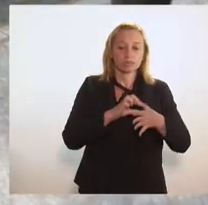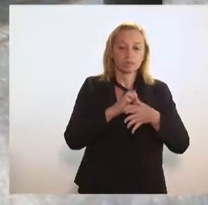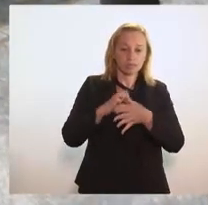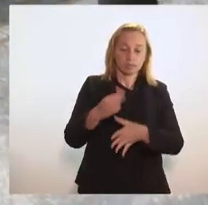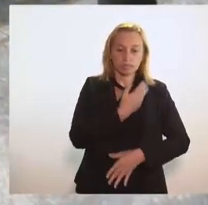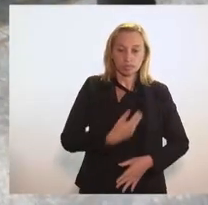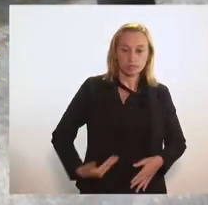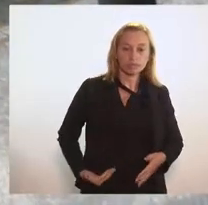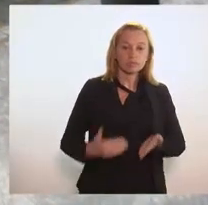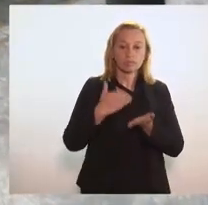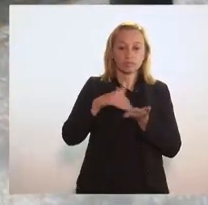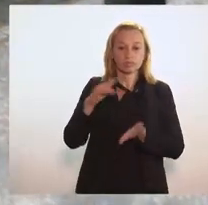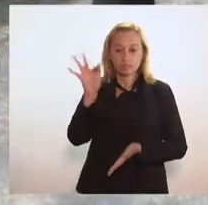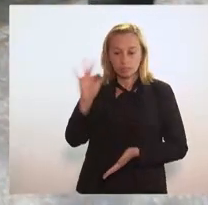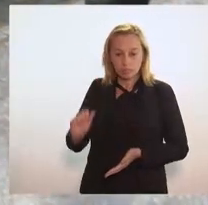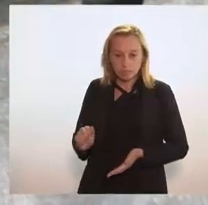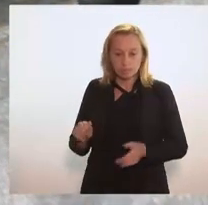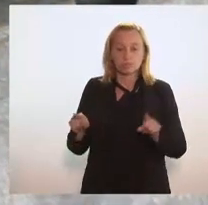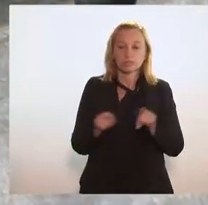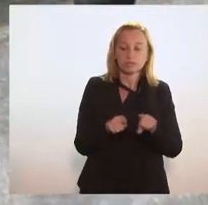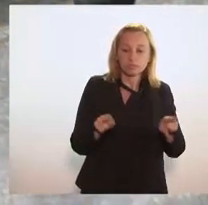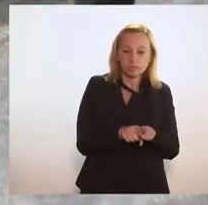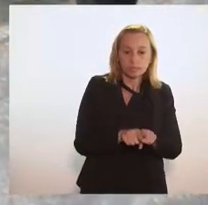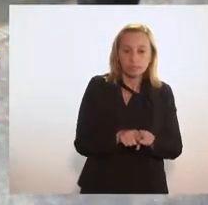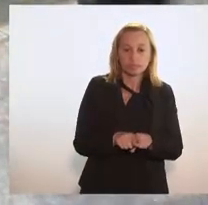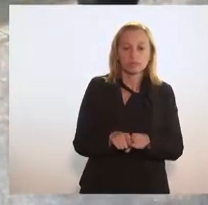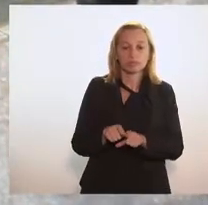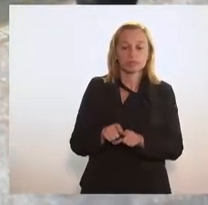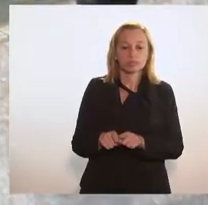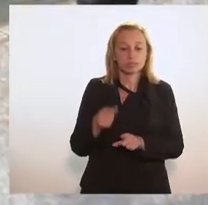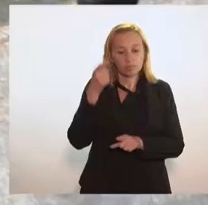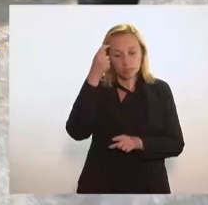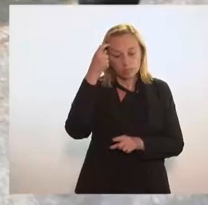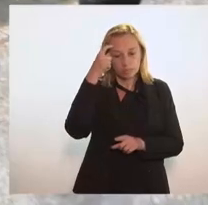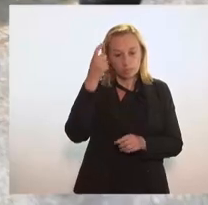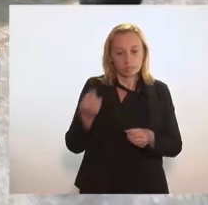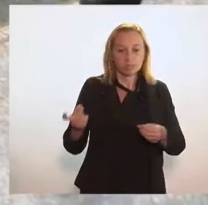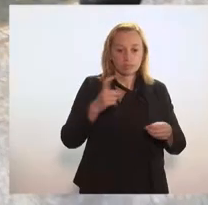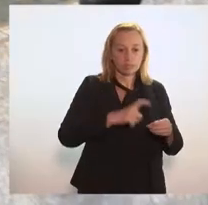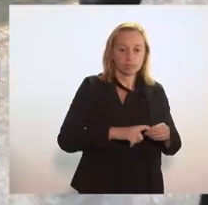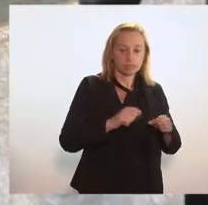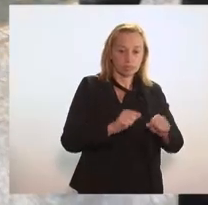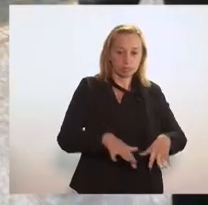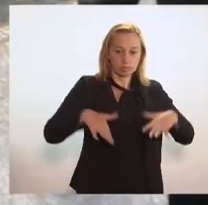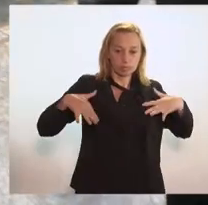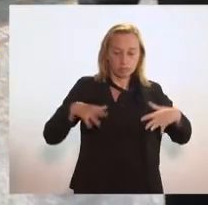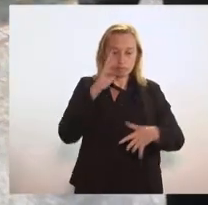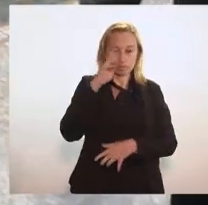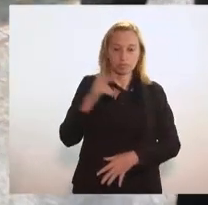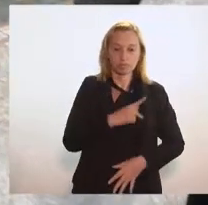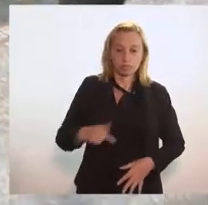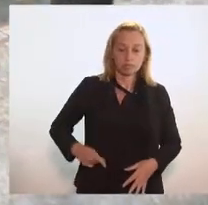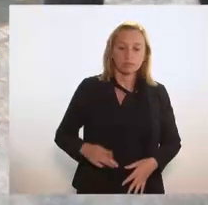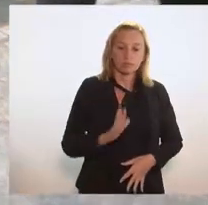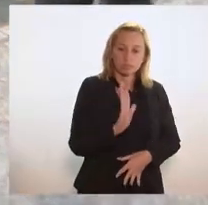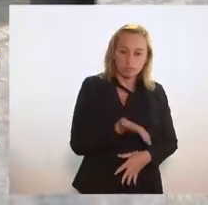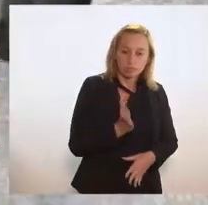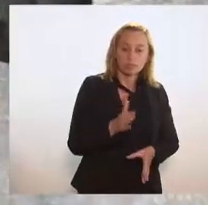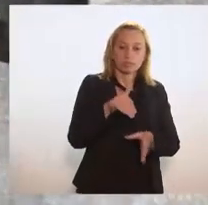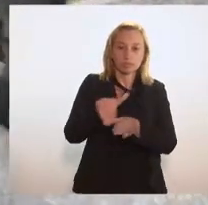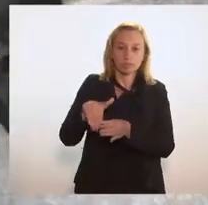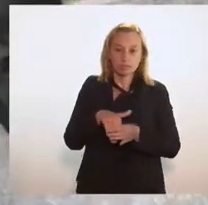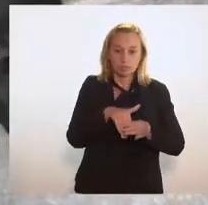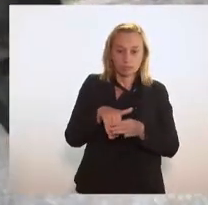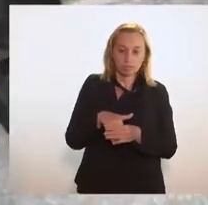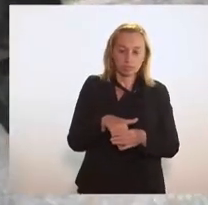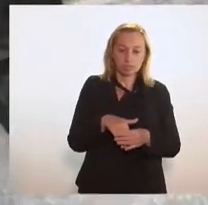junto ao secretário de fazenda e também saiu no consenso que quando voltar plenário o presidente e já é para votação